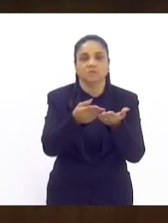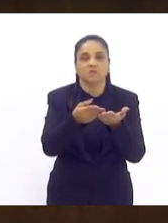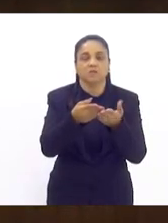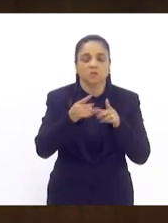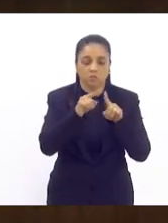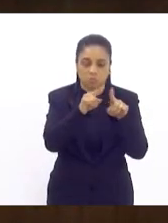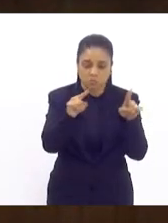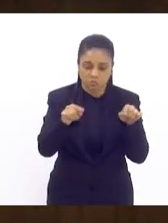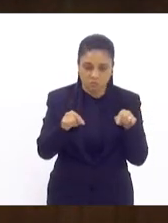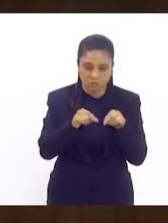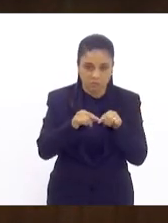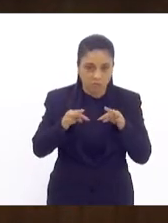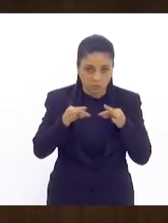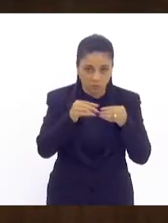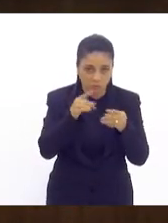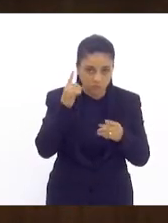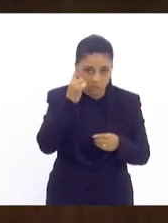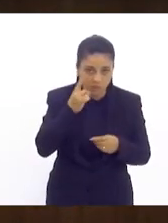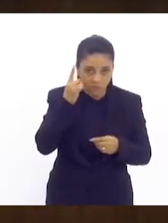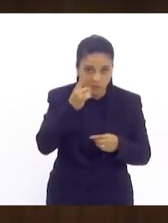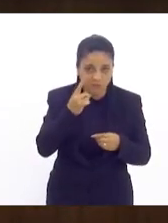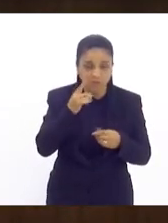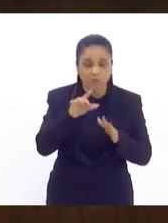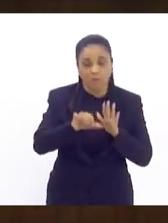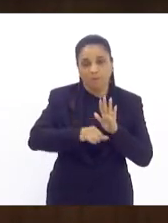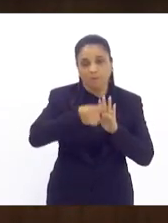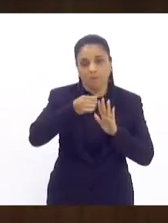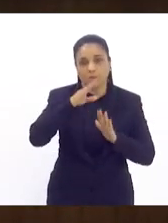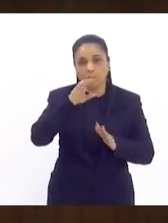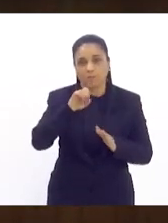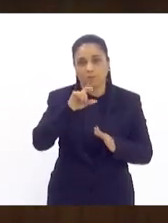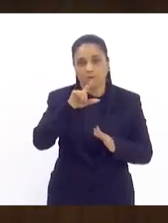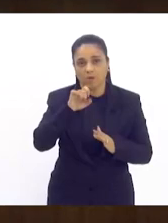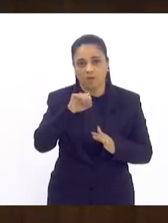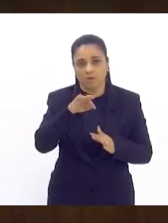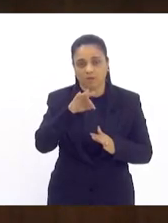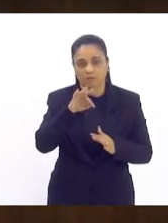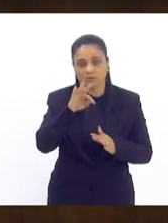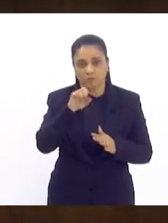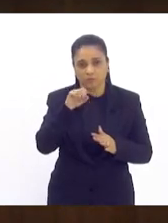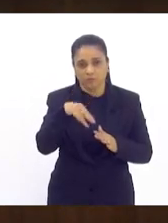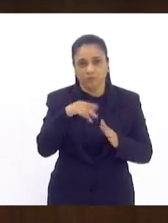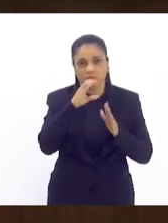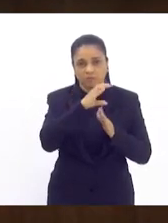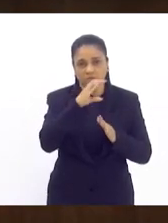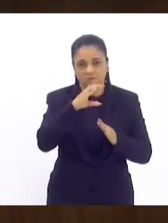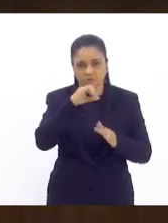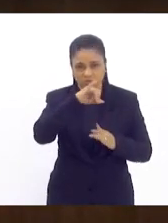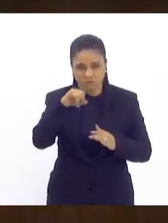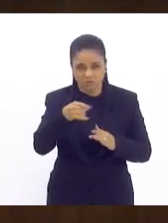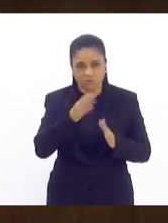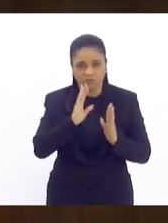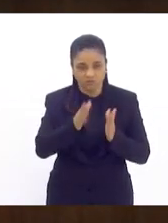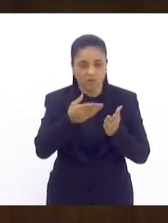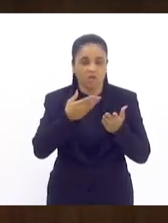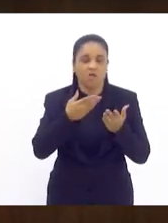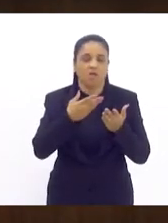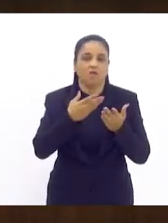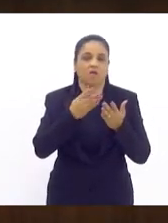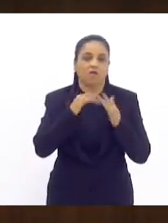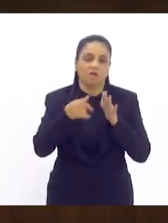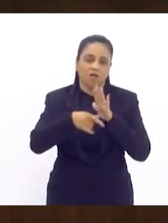e todas as comissões o primeiro boletim das súmulas da ccj vai se tornar um hábito já foi dito isso aqui anteriormente